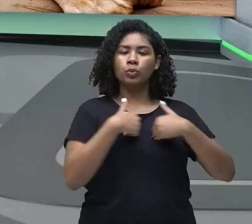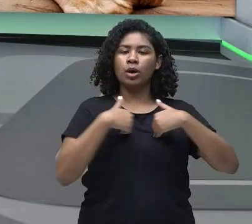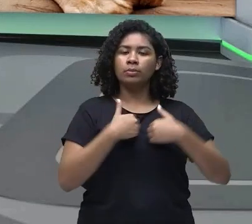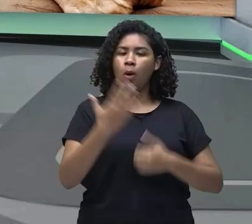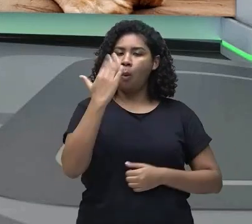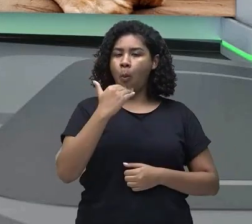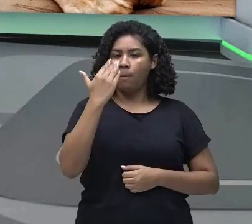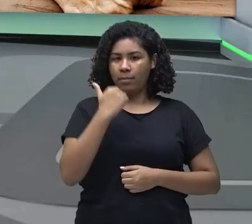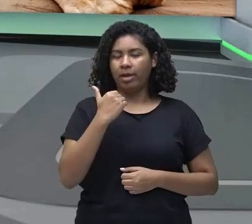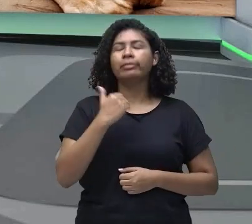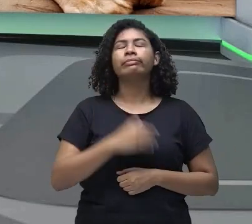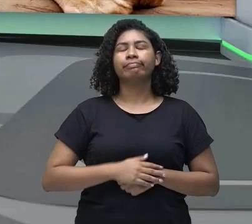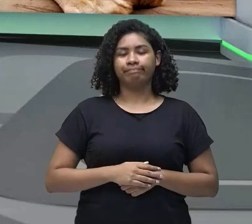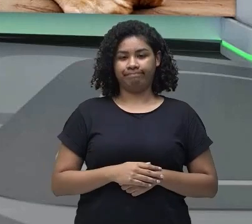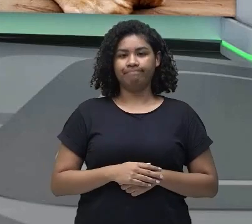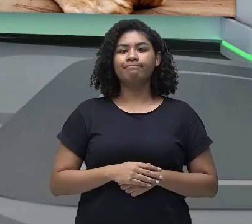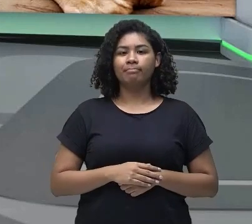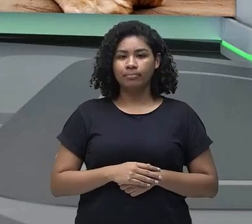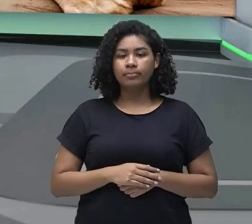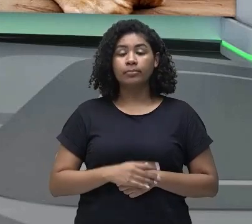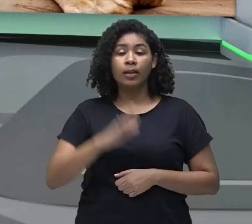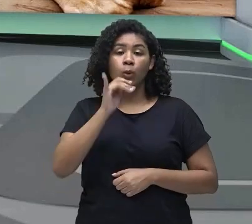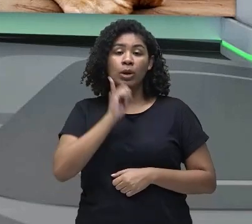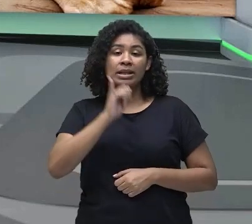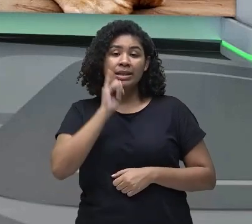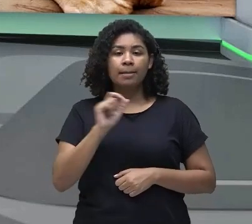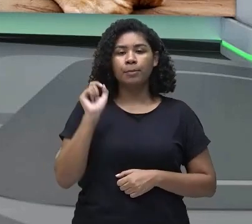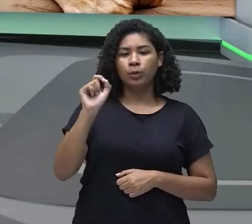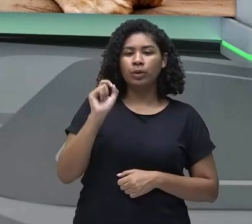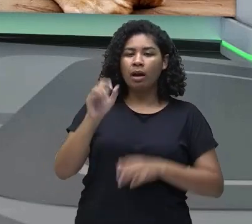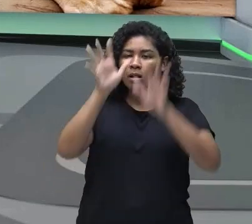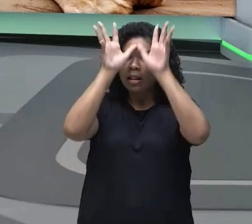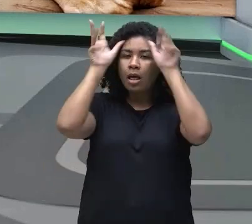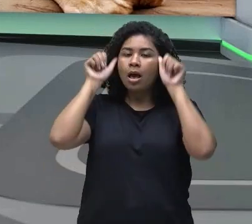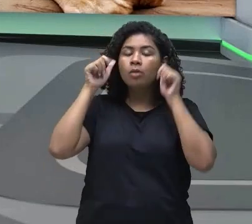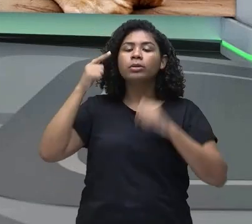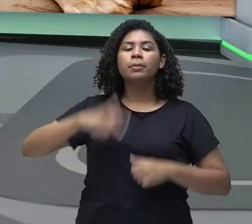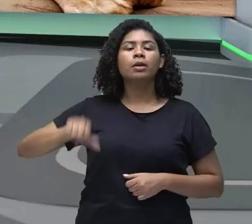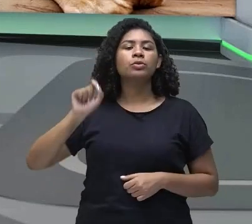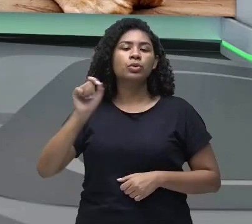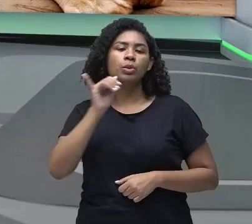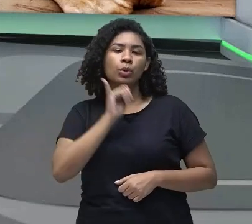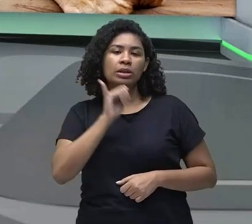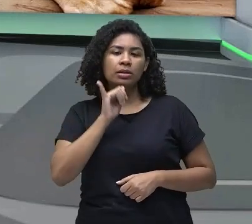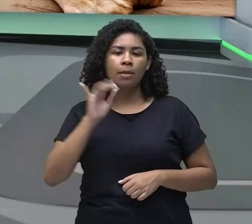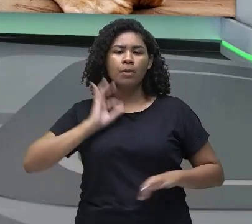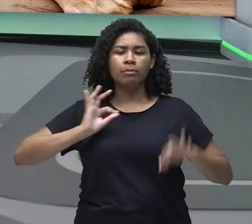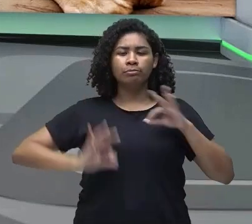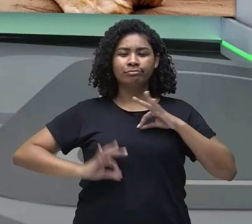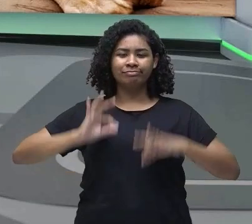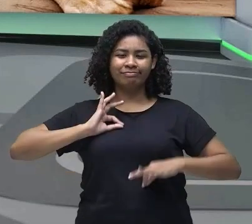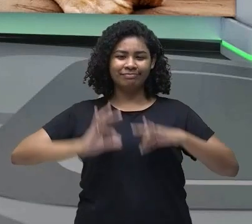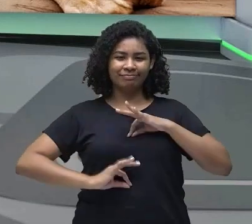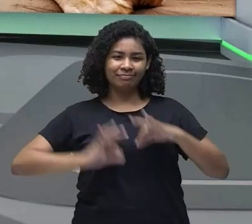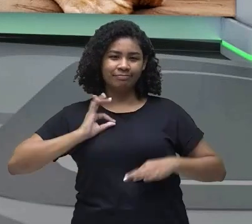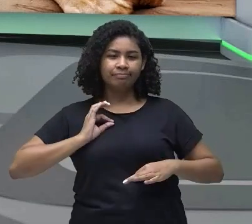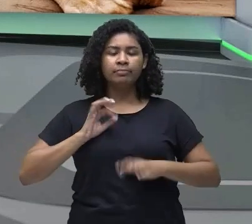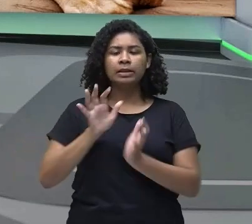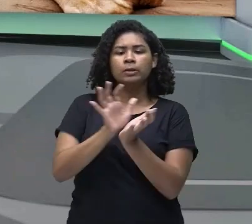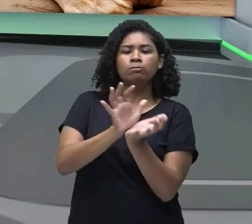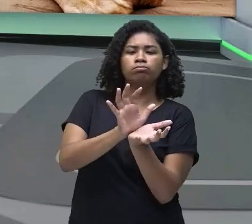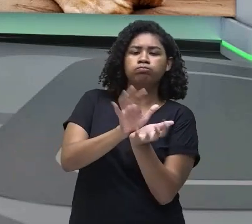para consumi-la. E exemplo disso, além do leão que a gente trouxe aqui para vocês, tem a onça e o